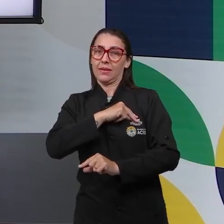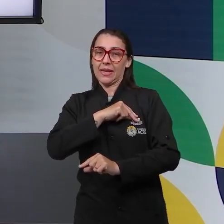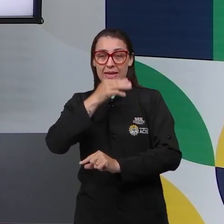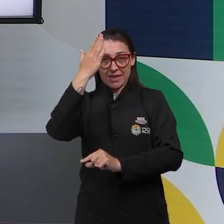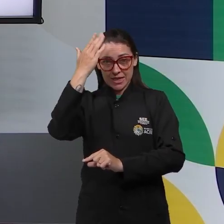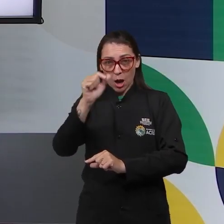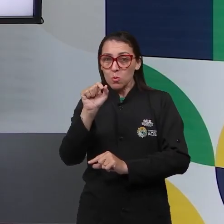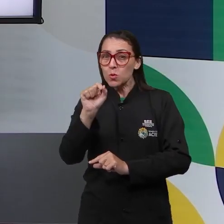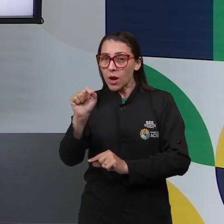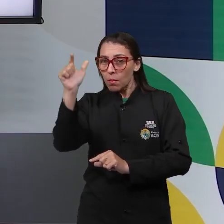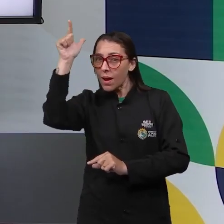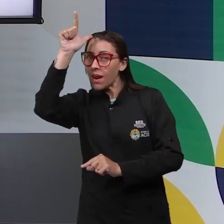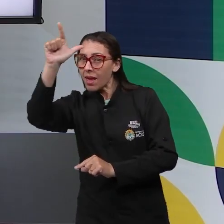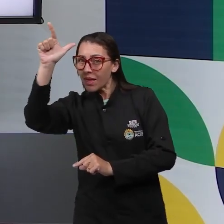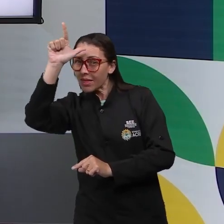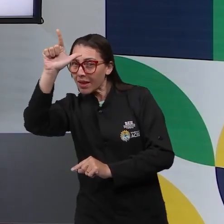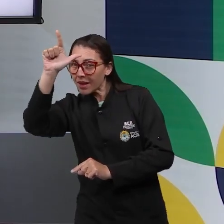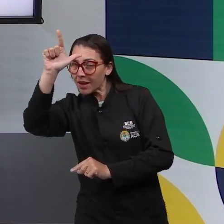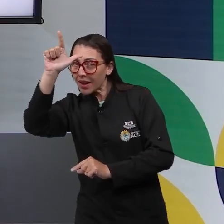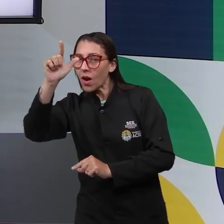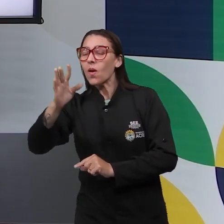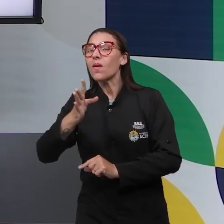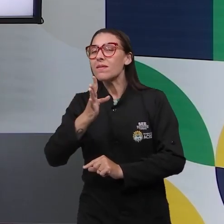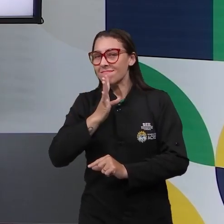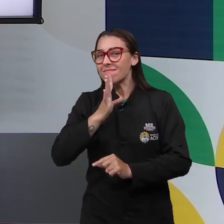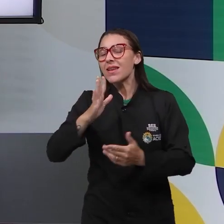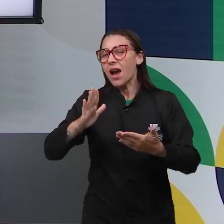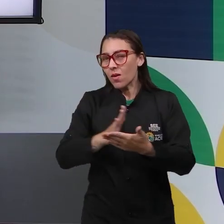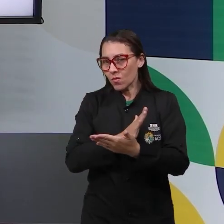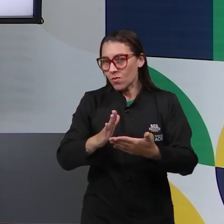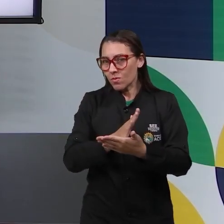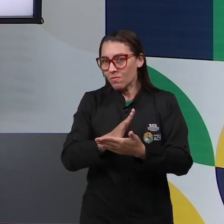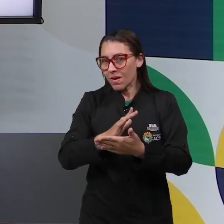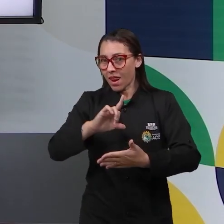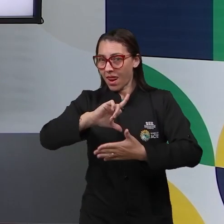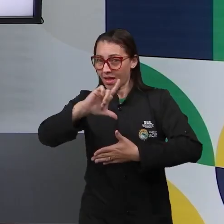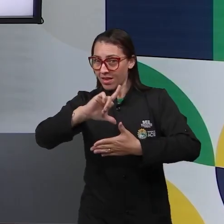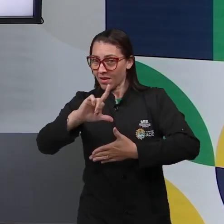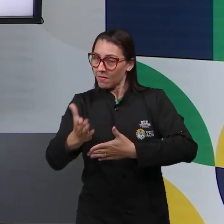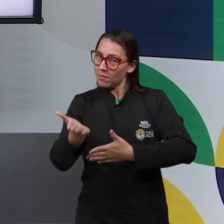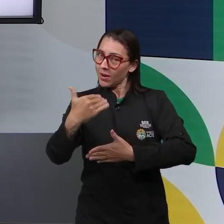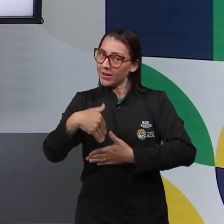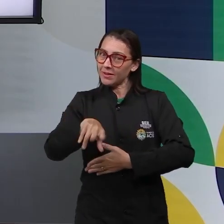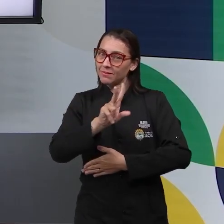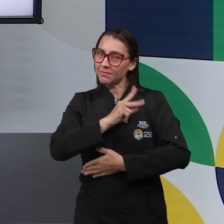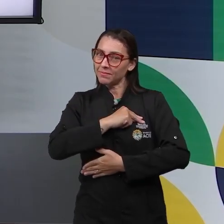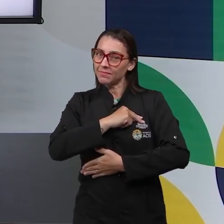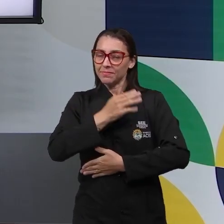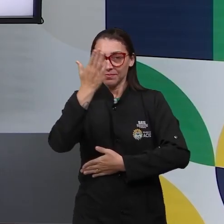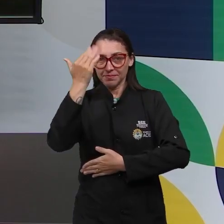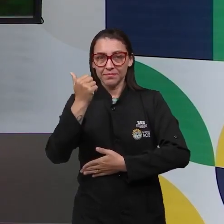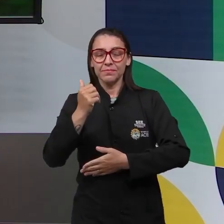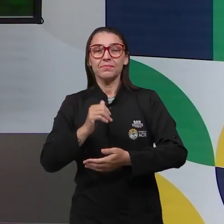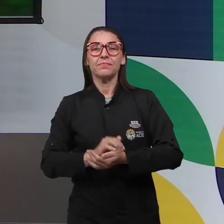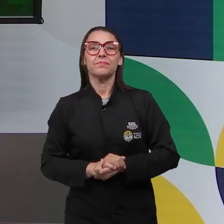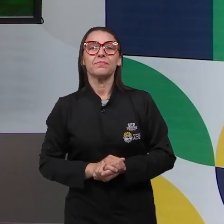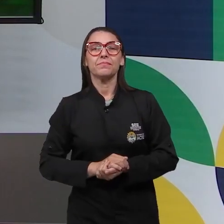sabe o que é uma lenda? E conhece alguma latino-americana? Então, você vamos a saber. Então, pessoal,